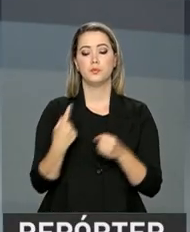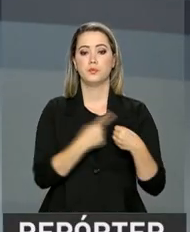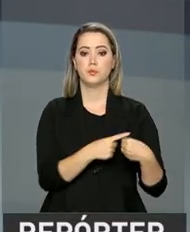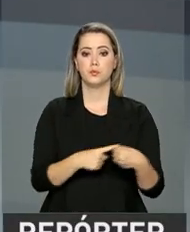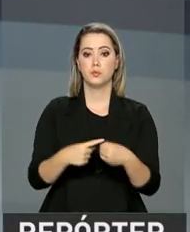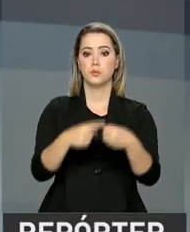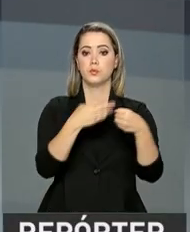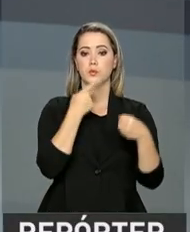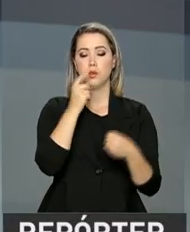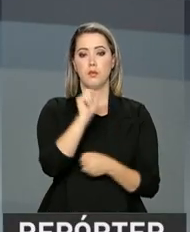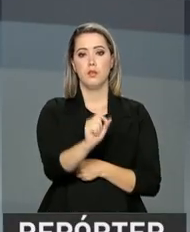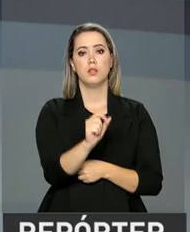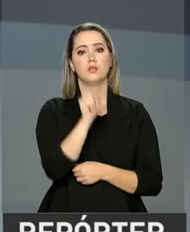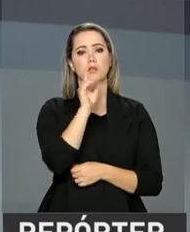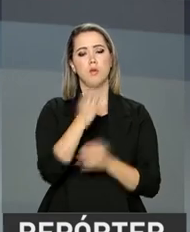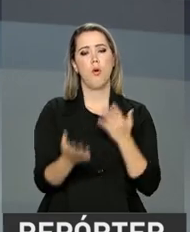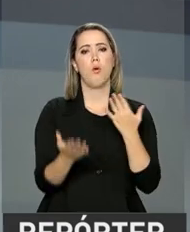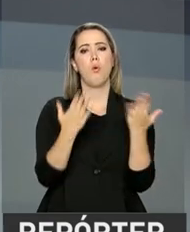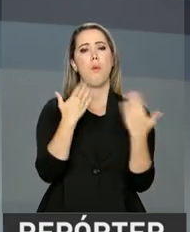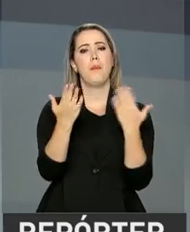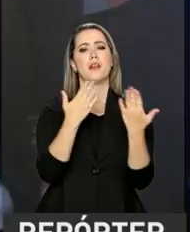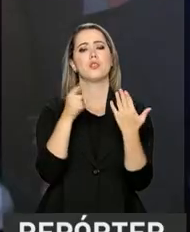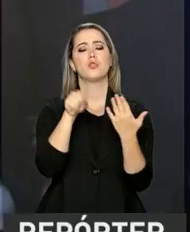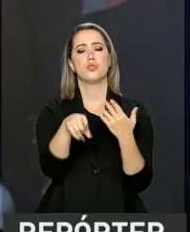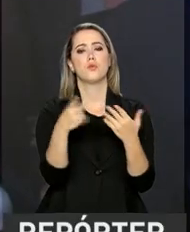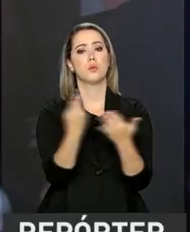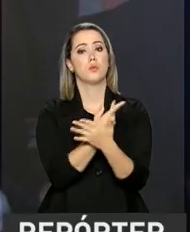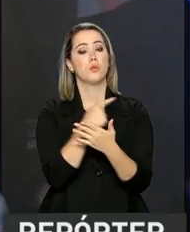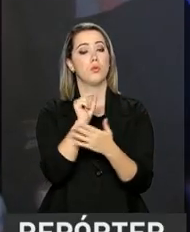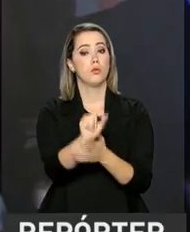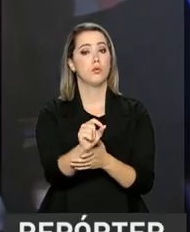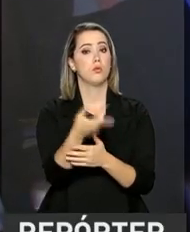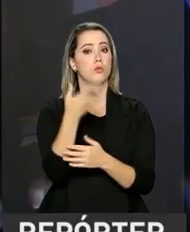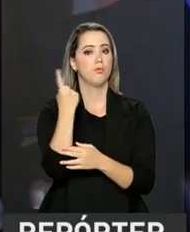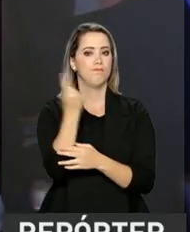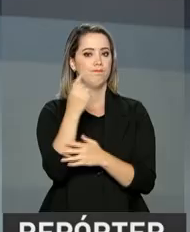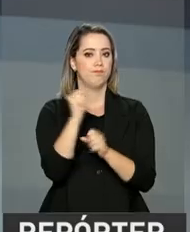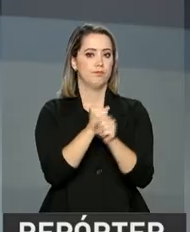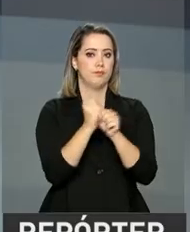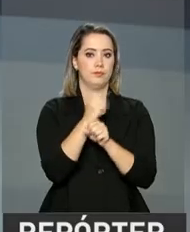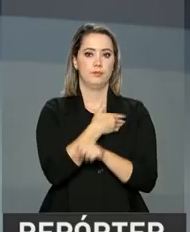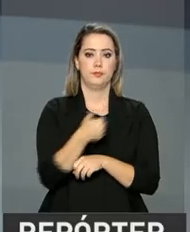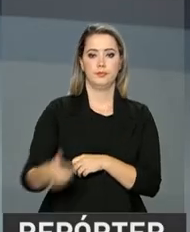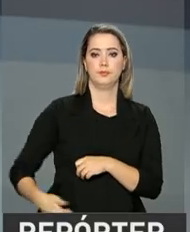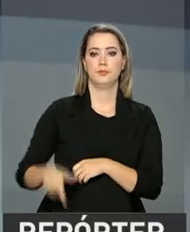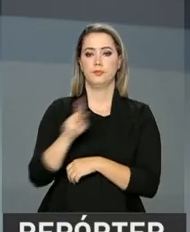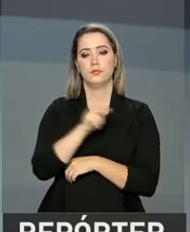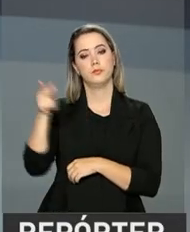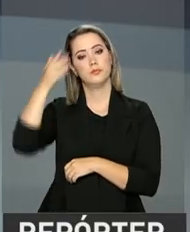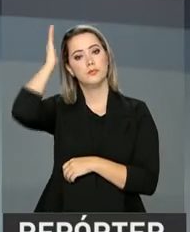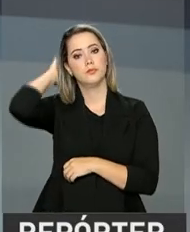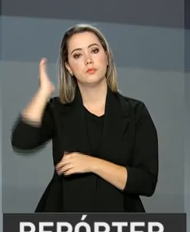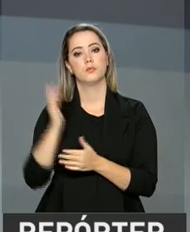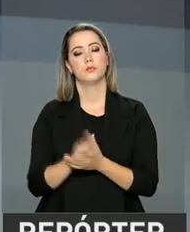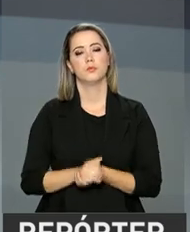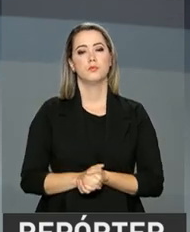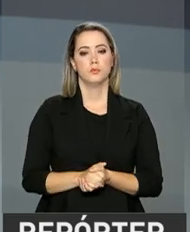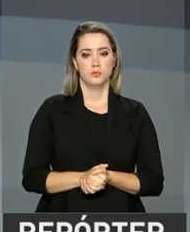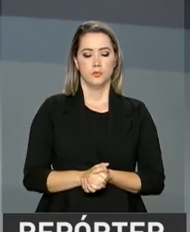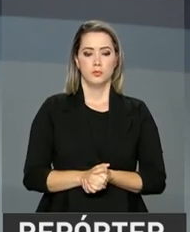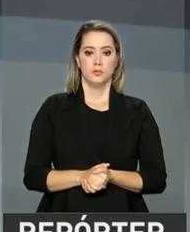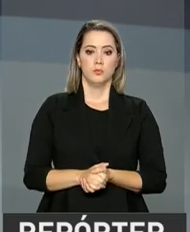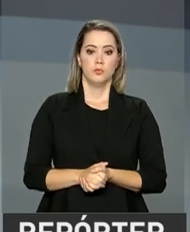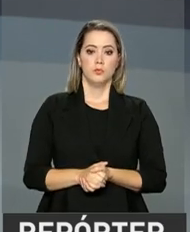Bruno Araújo, fez um balanço das ações na área no primeiro ano do governo do presidente Michel Temer. Entregamos